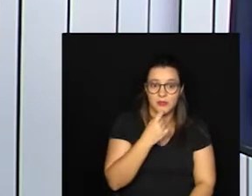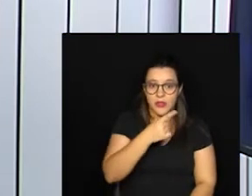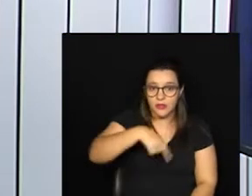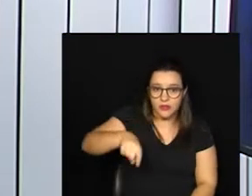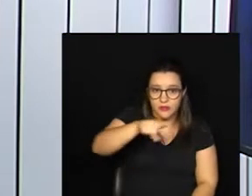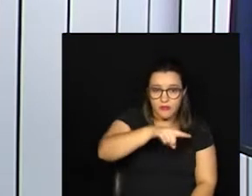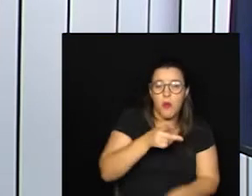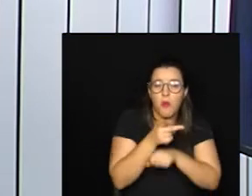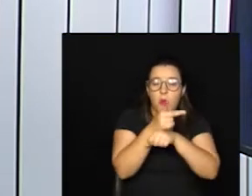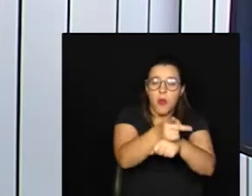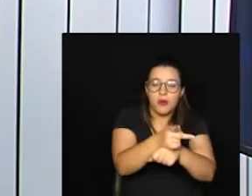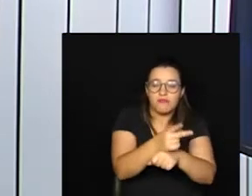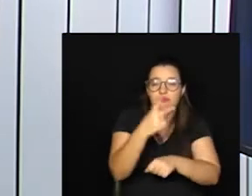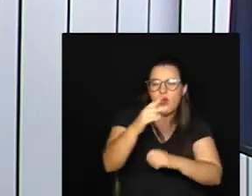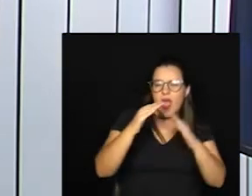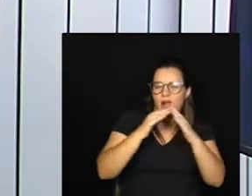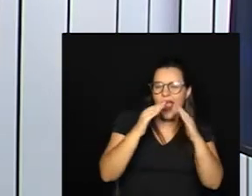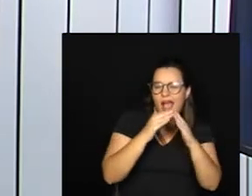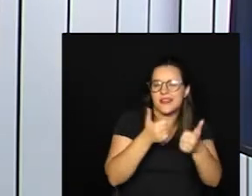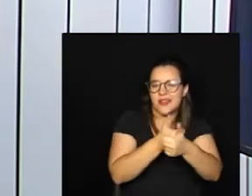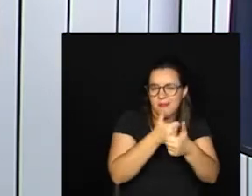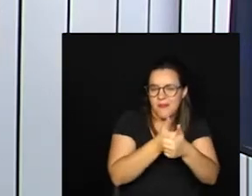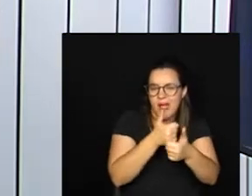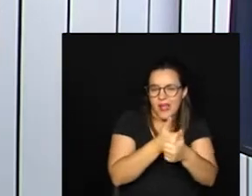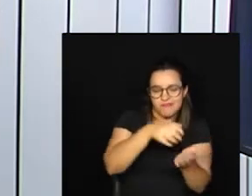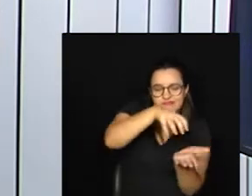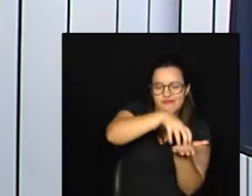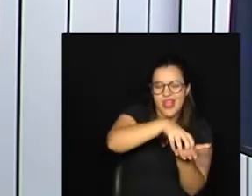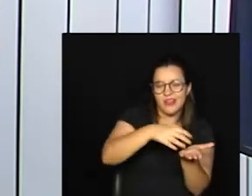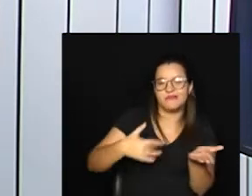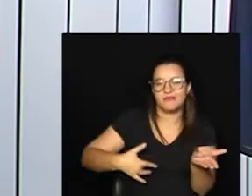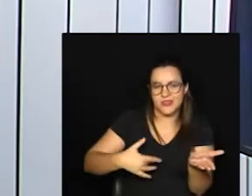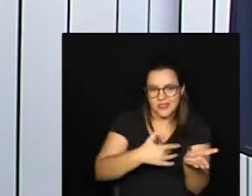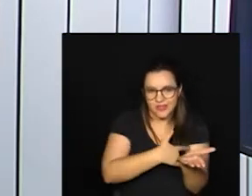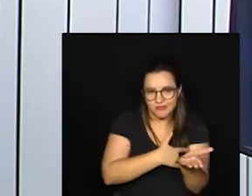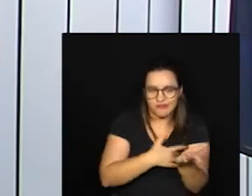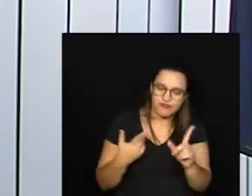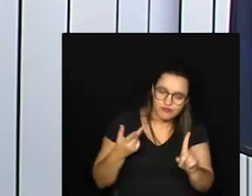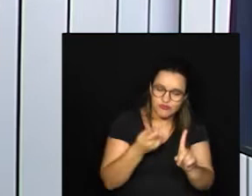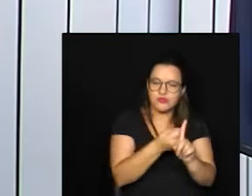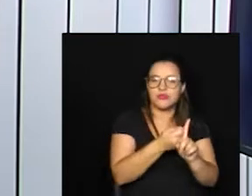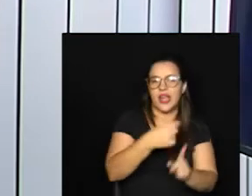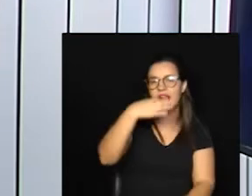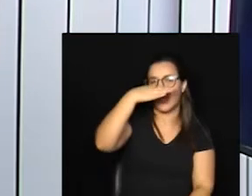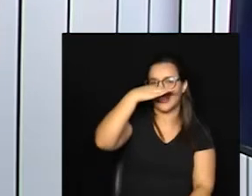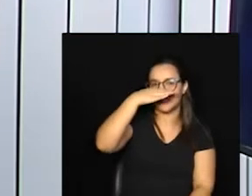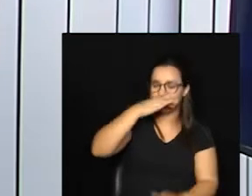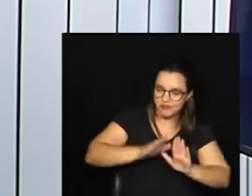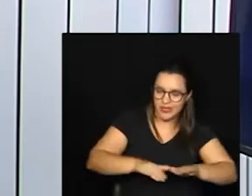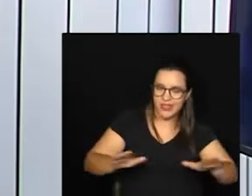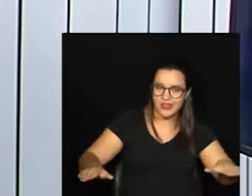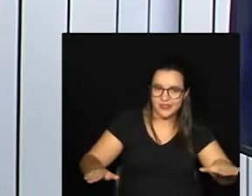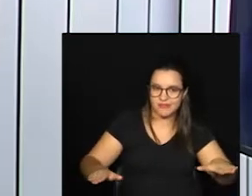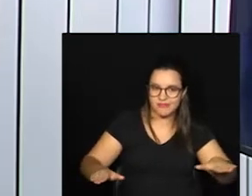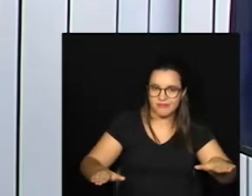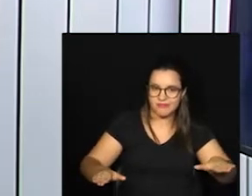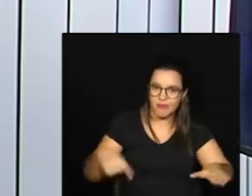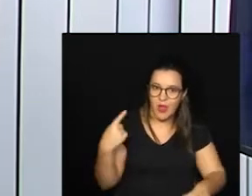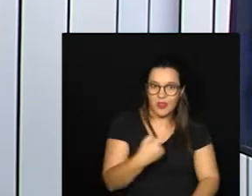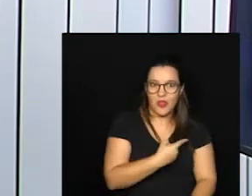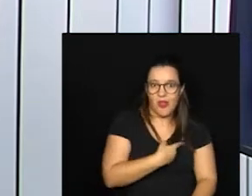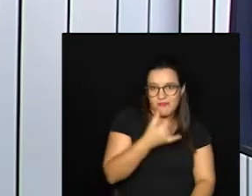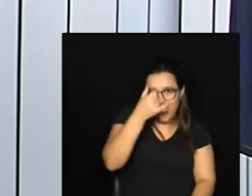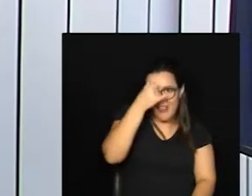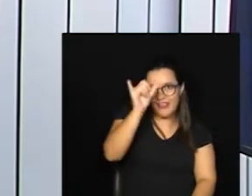acompanhando, procure o centro de saúde mais próximo da sua residência e vacine, então, as crianças para a gente continuar com